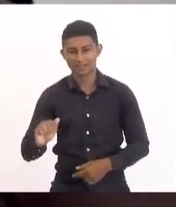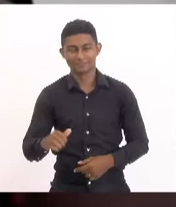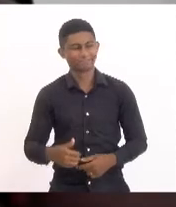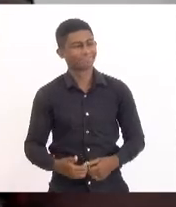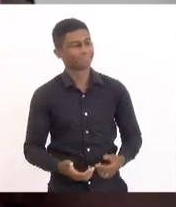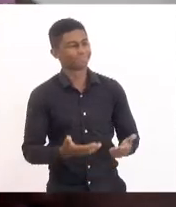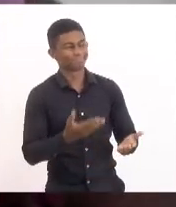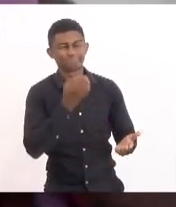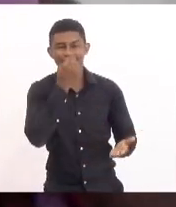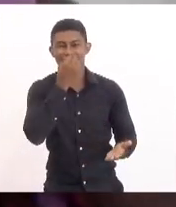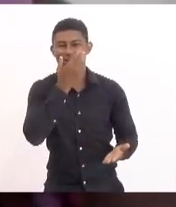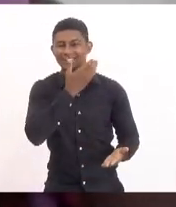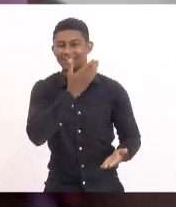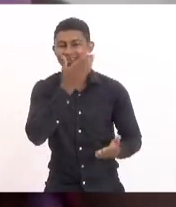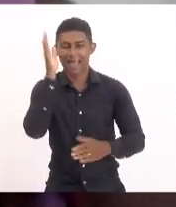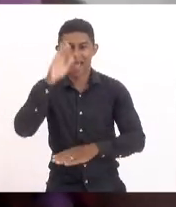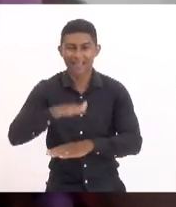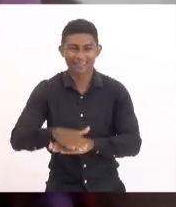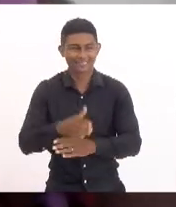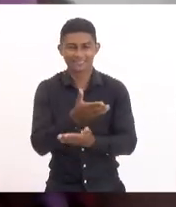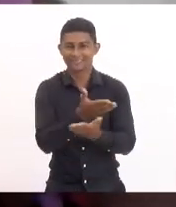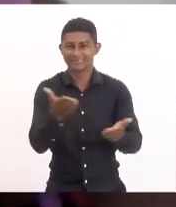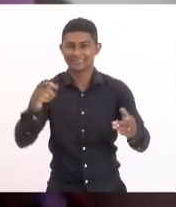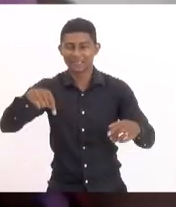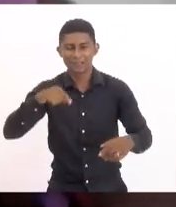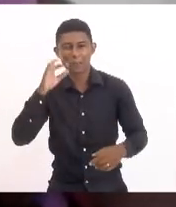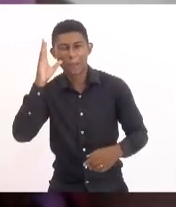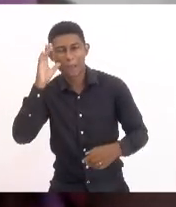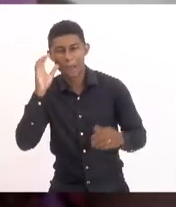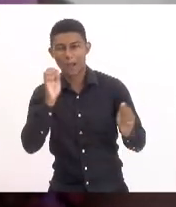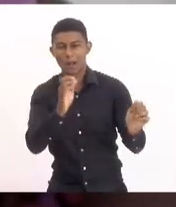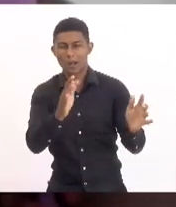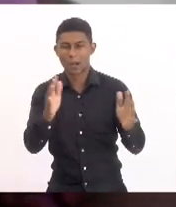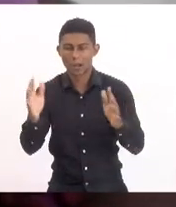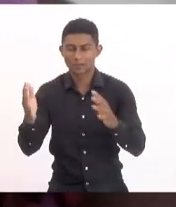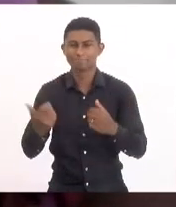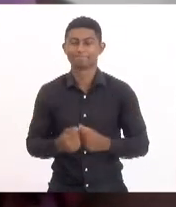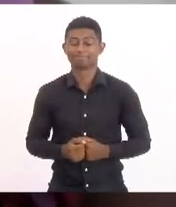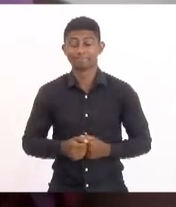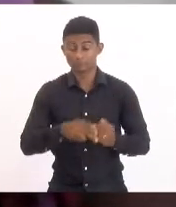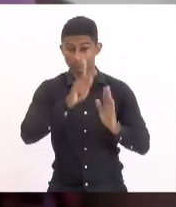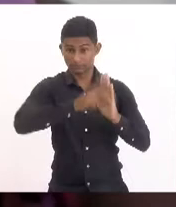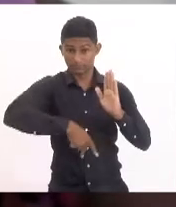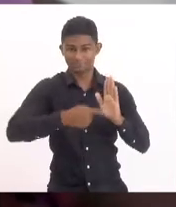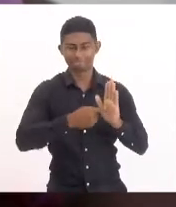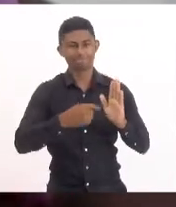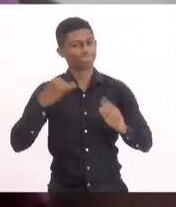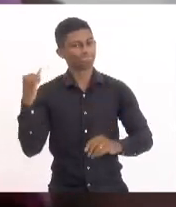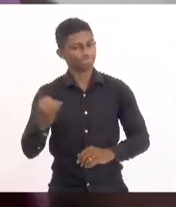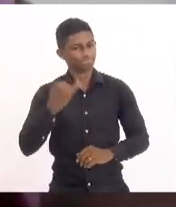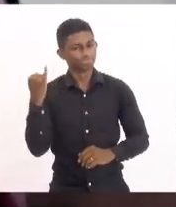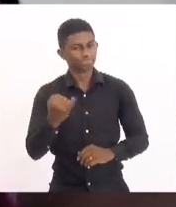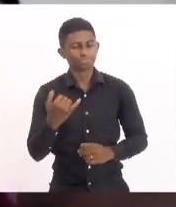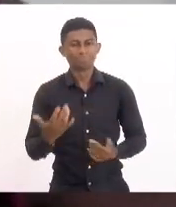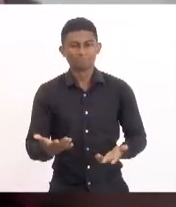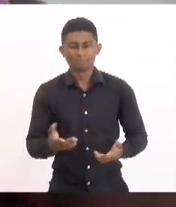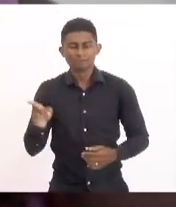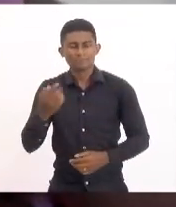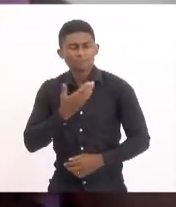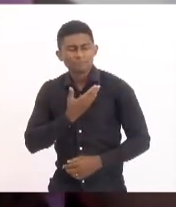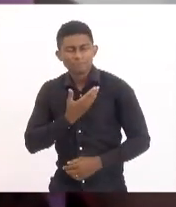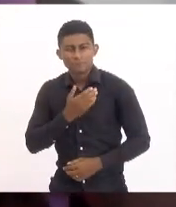todas que nos assistem, aos colegas deputados e deputadas. Projeto importante do colega e companheiro de bancada